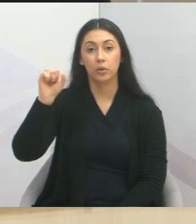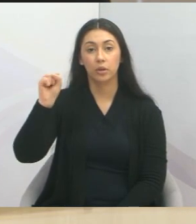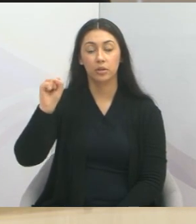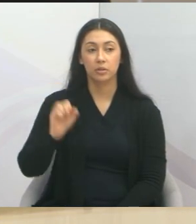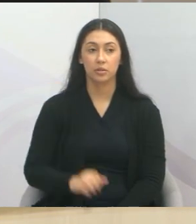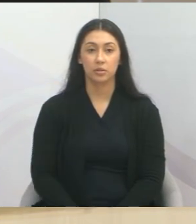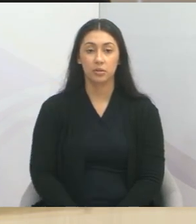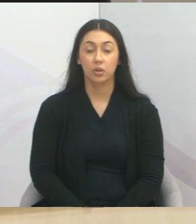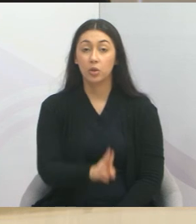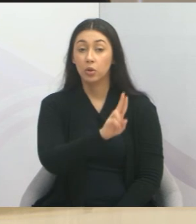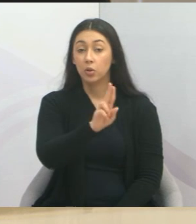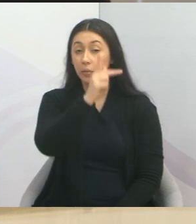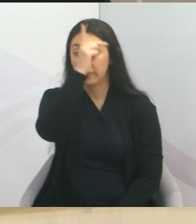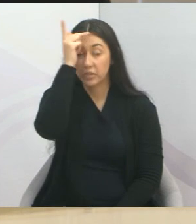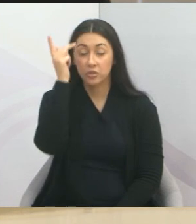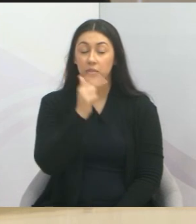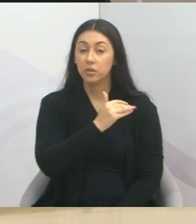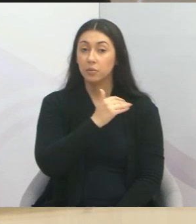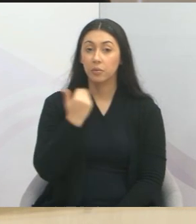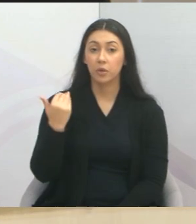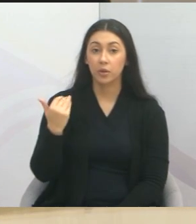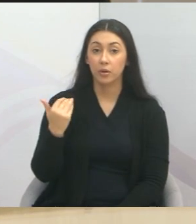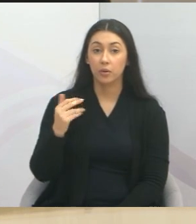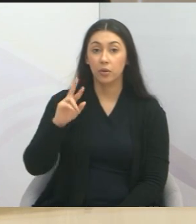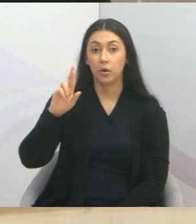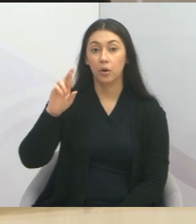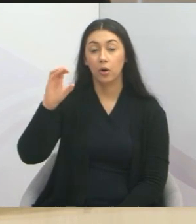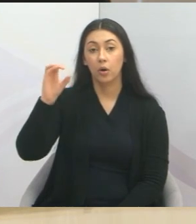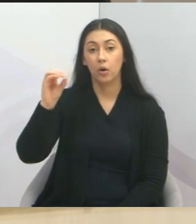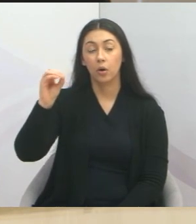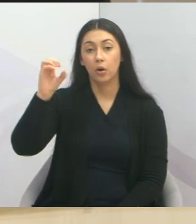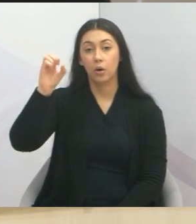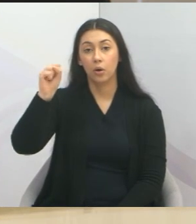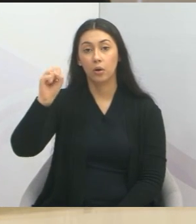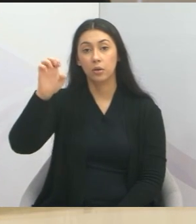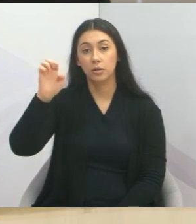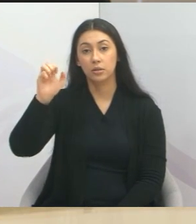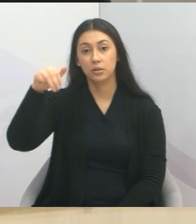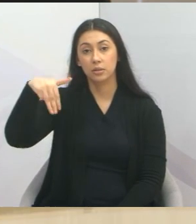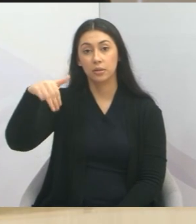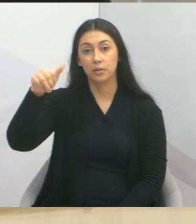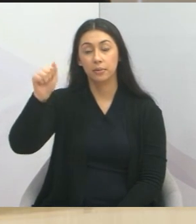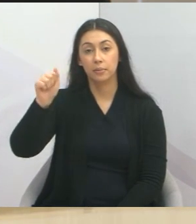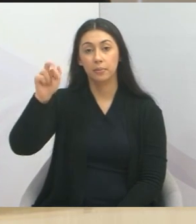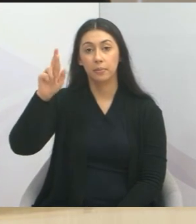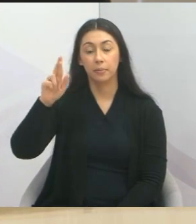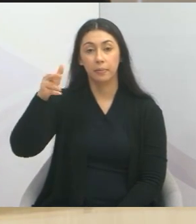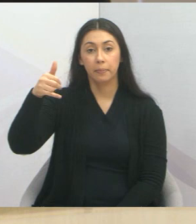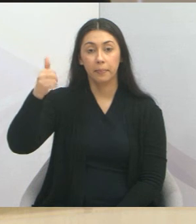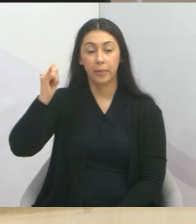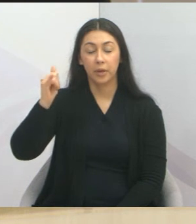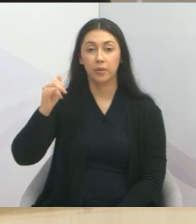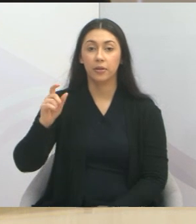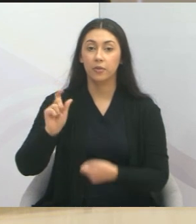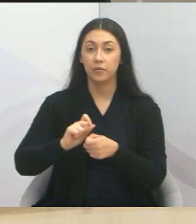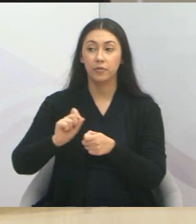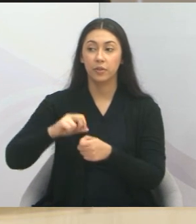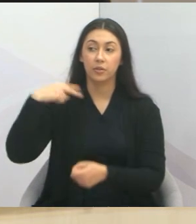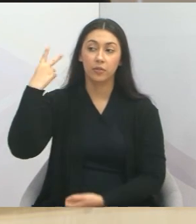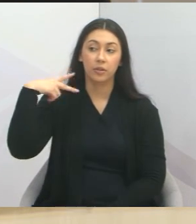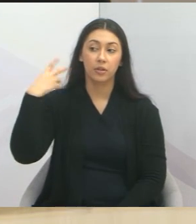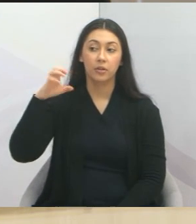Flávio voto de pesar pelo falecimento de Rosemary de Jesus pintor voto formulada pelo vereador